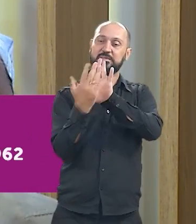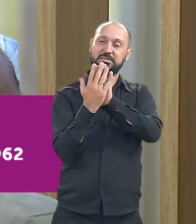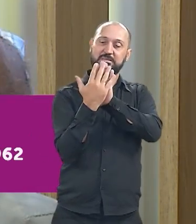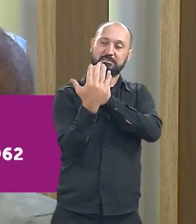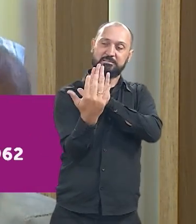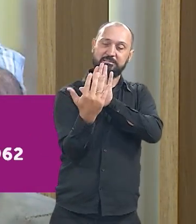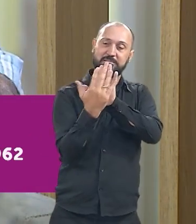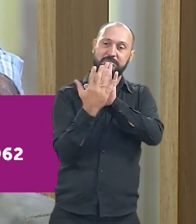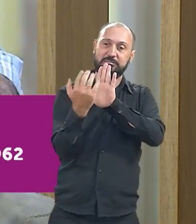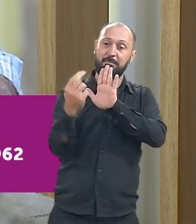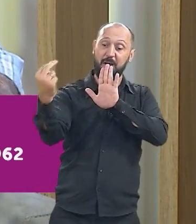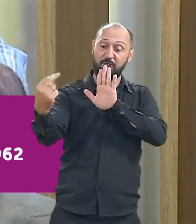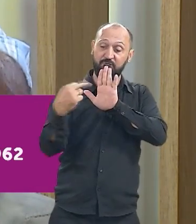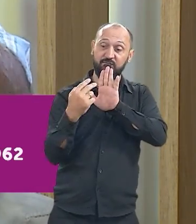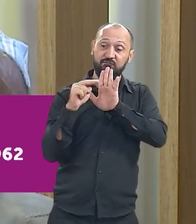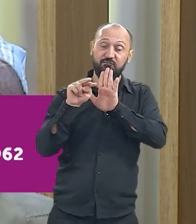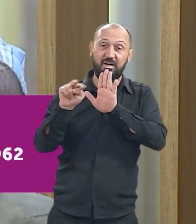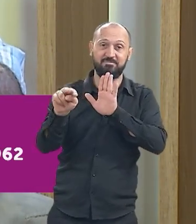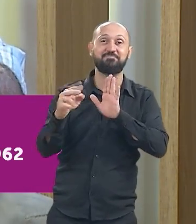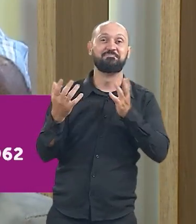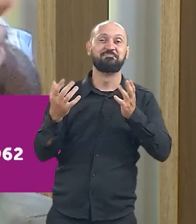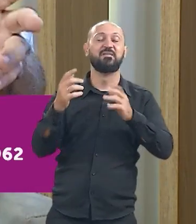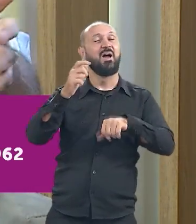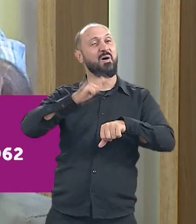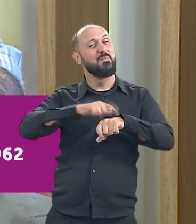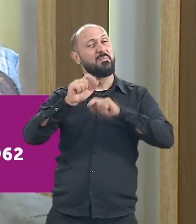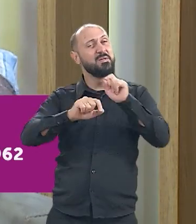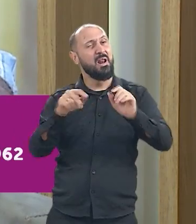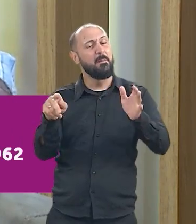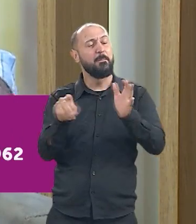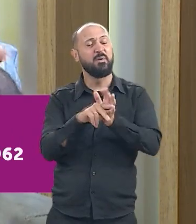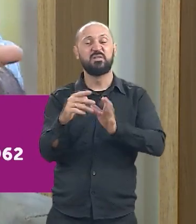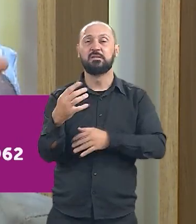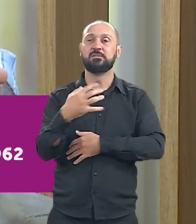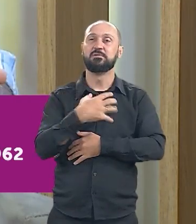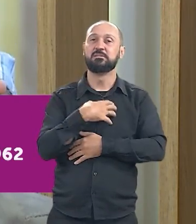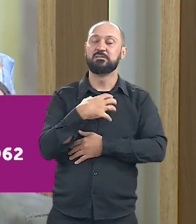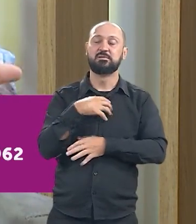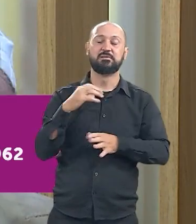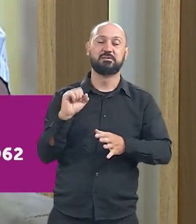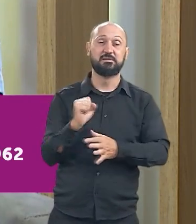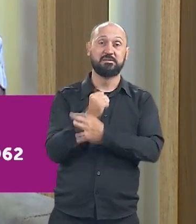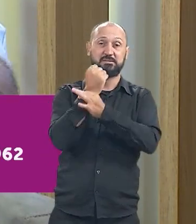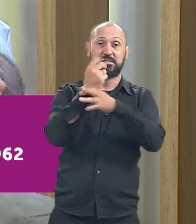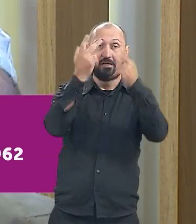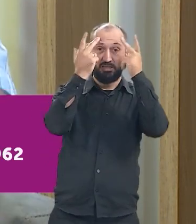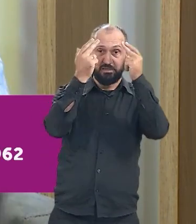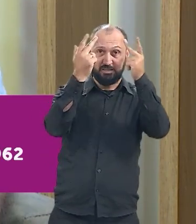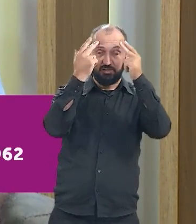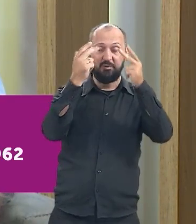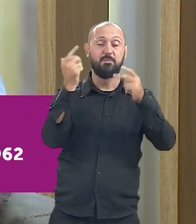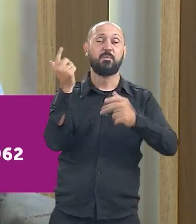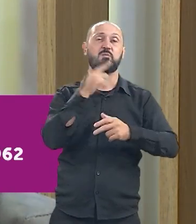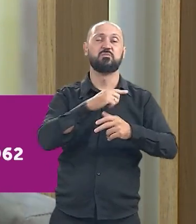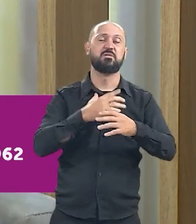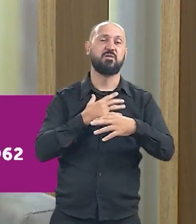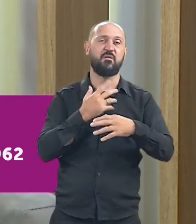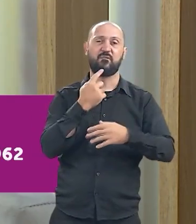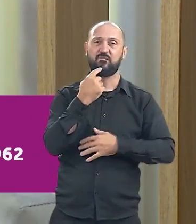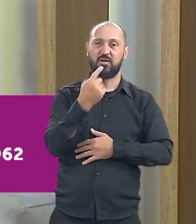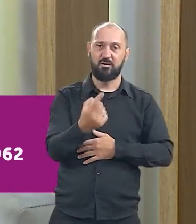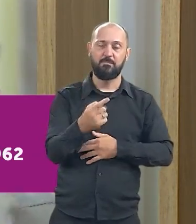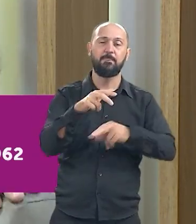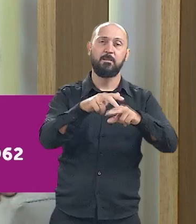isso que tem que ser uma situação em que ela se sinta confiante para falar. Daí a importância do anonimato,